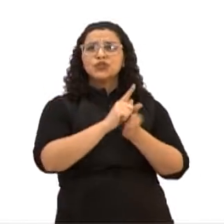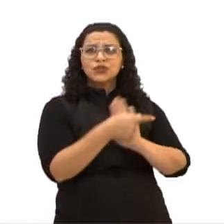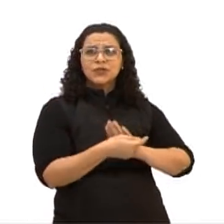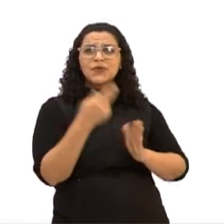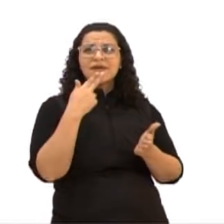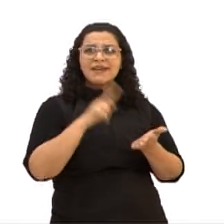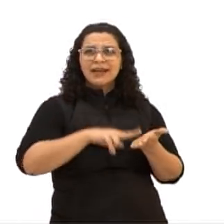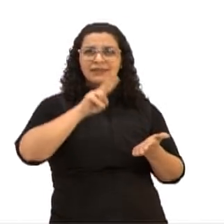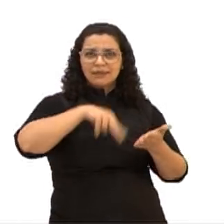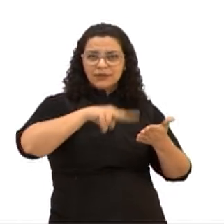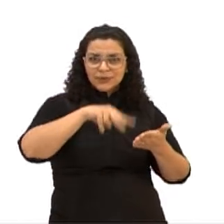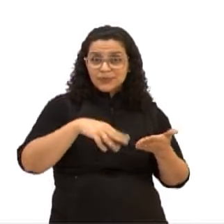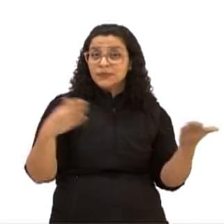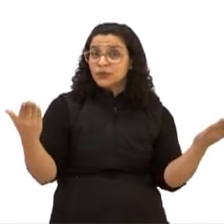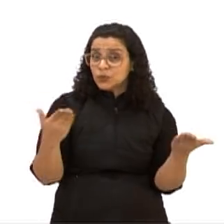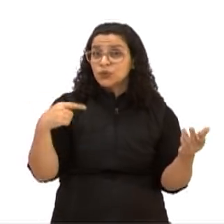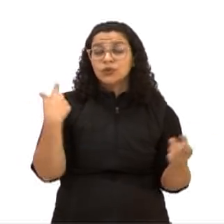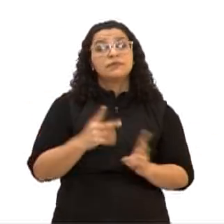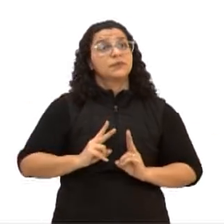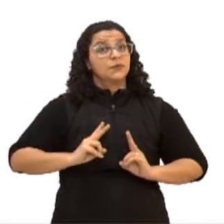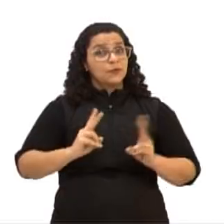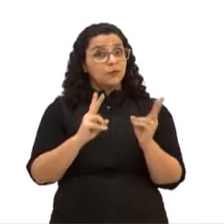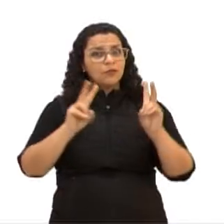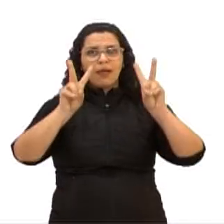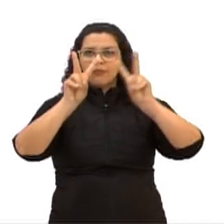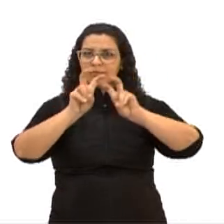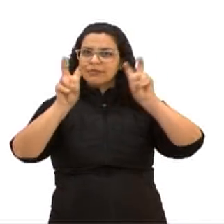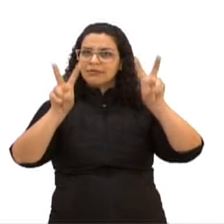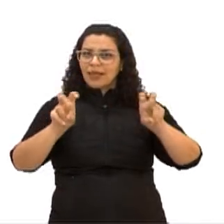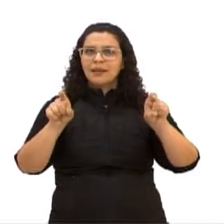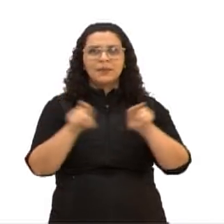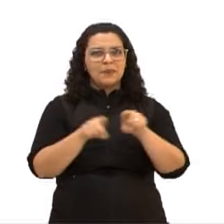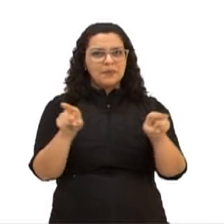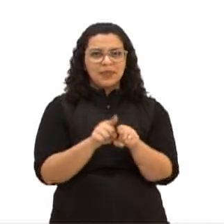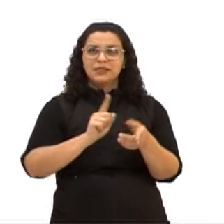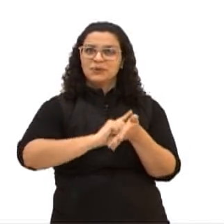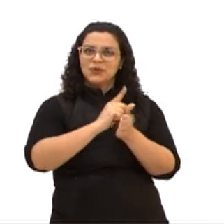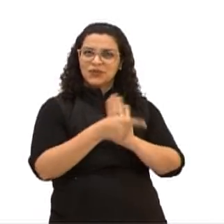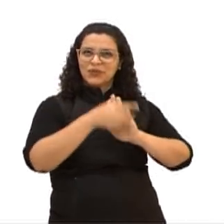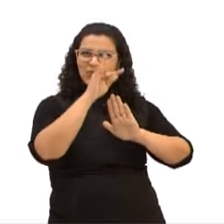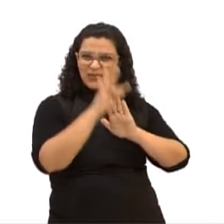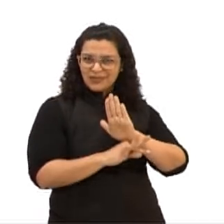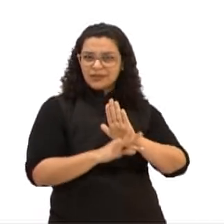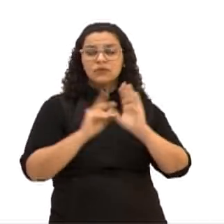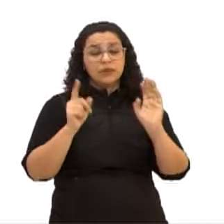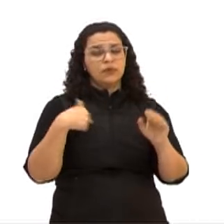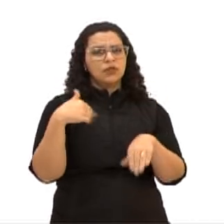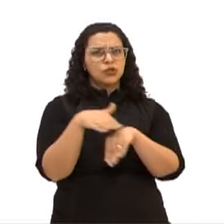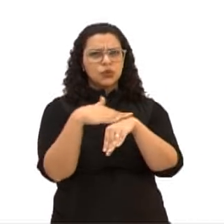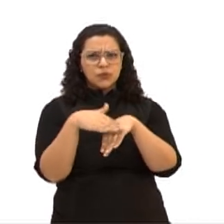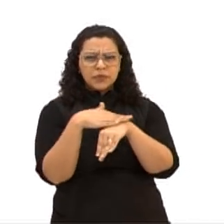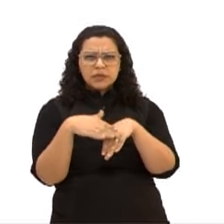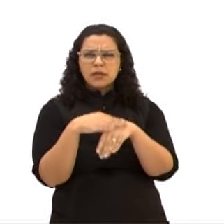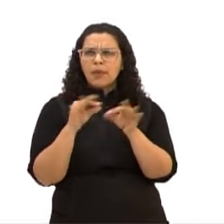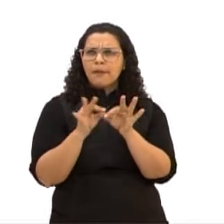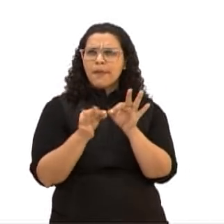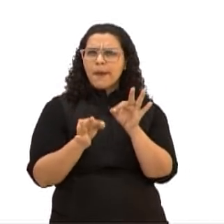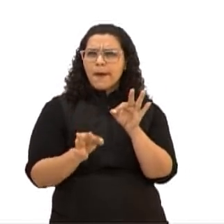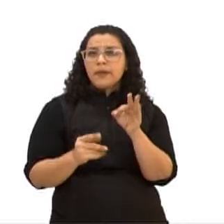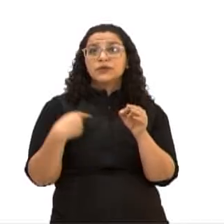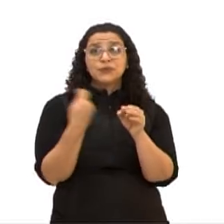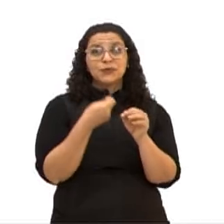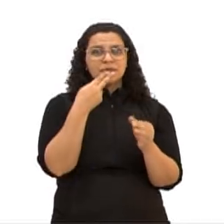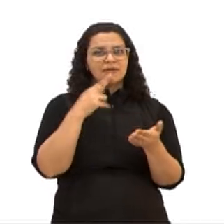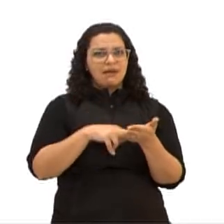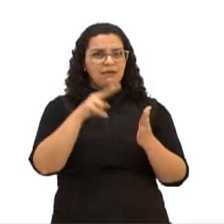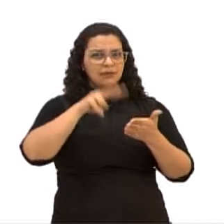carta do leitor? Hoje nós vamos continuar com esse gênero textual, a carta do leitor. A gente conversou bastante sobre